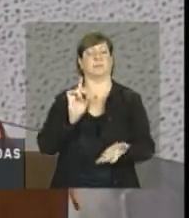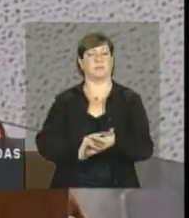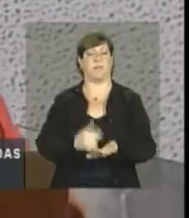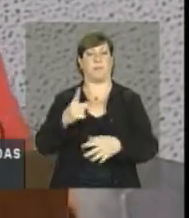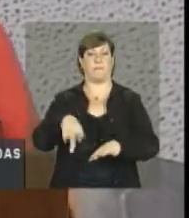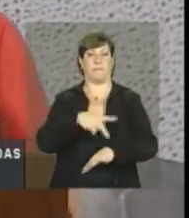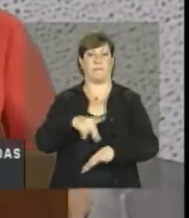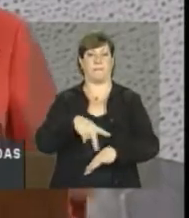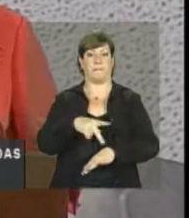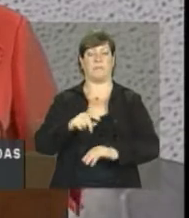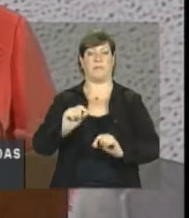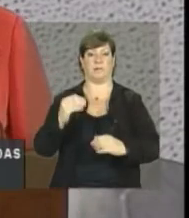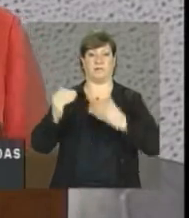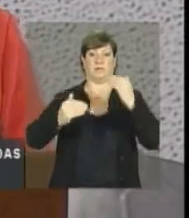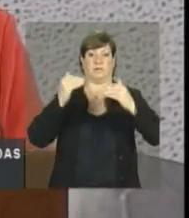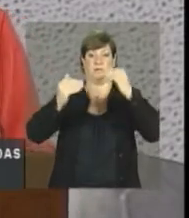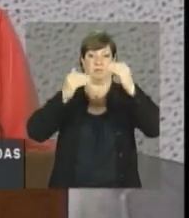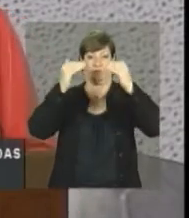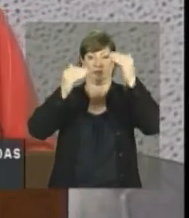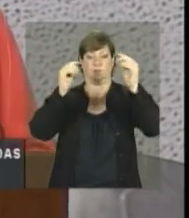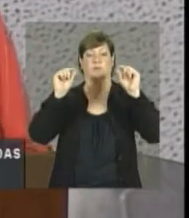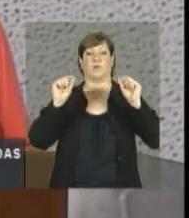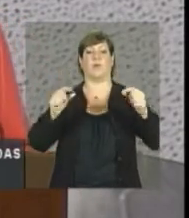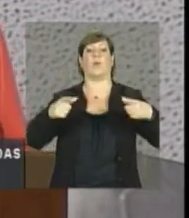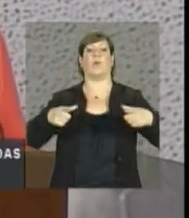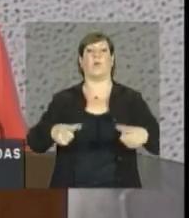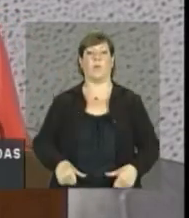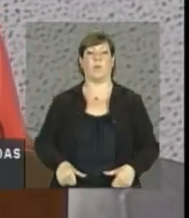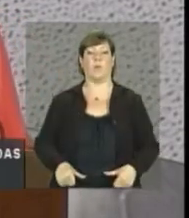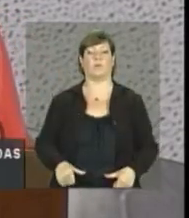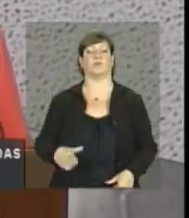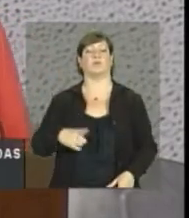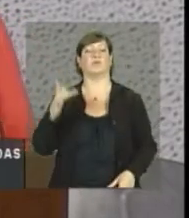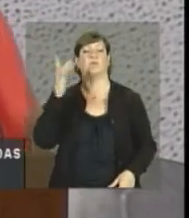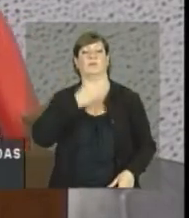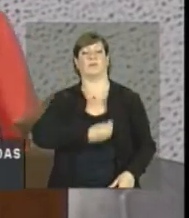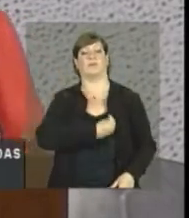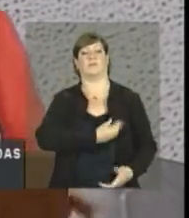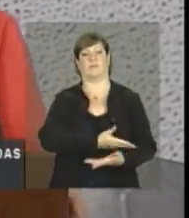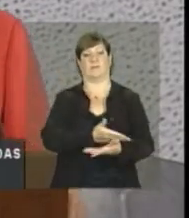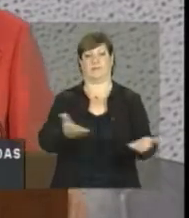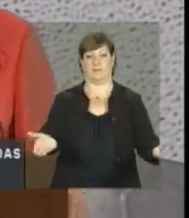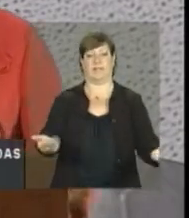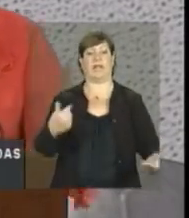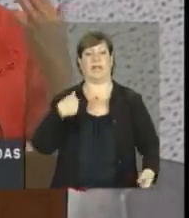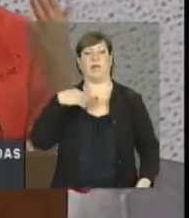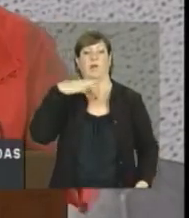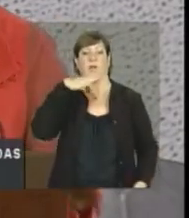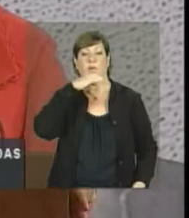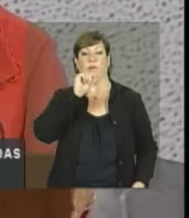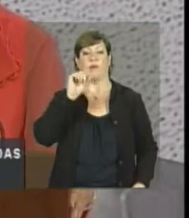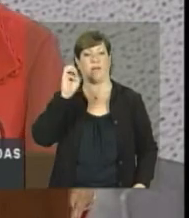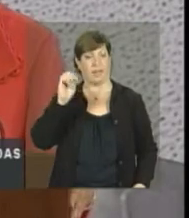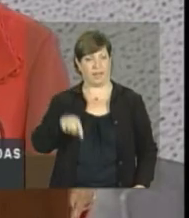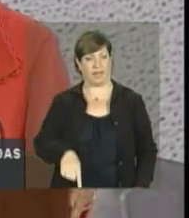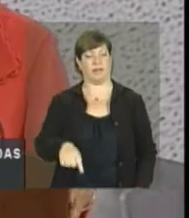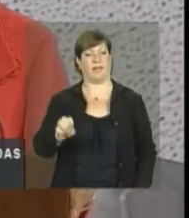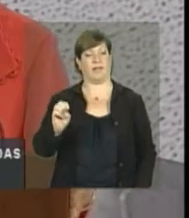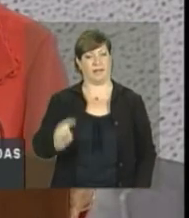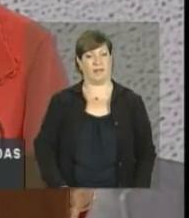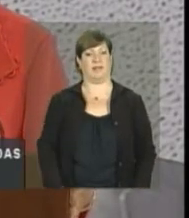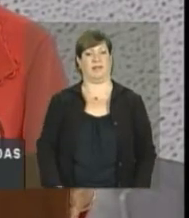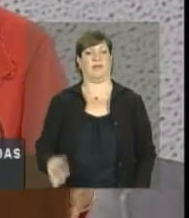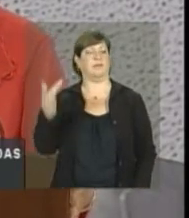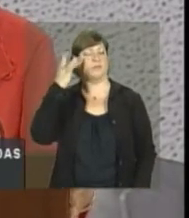dos países desenvolvidos, onde dá gosto de se viver. Eu acho que essa é a